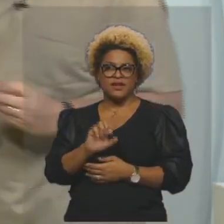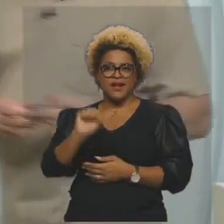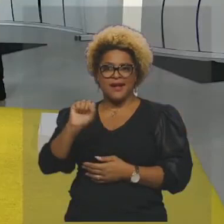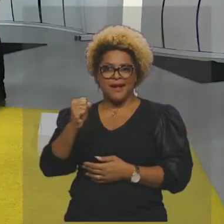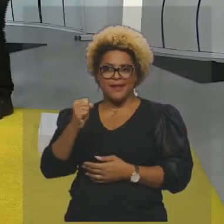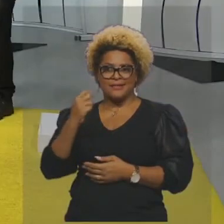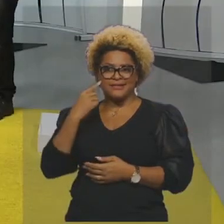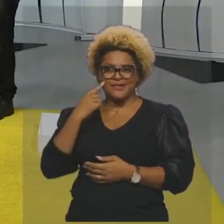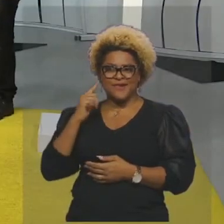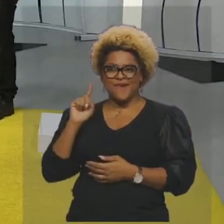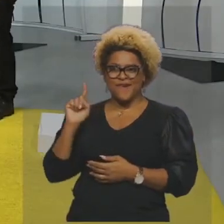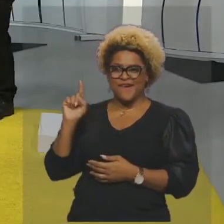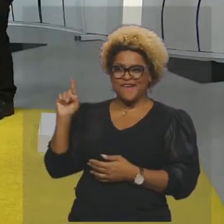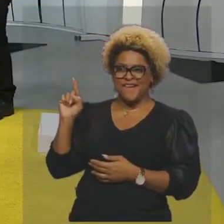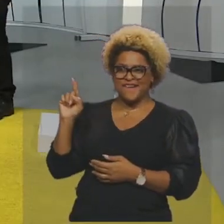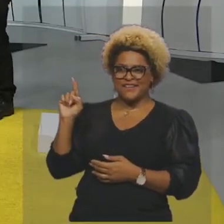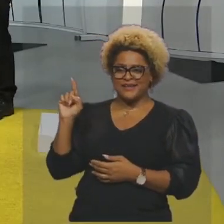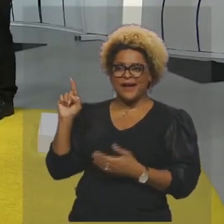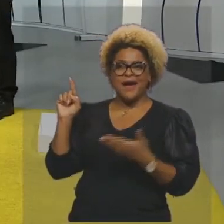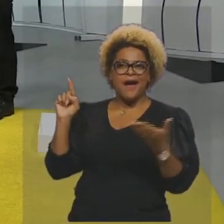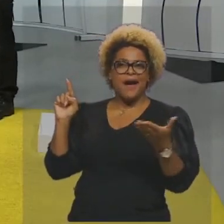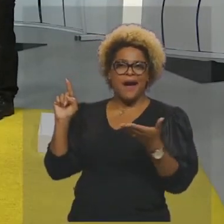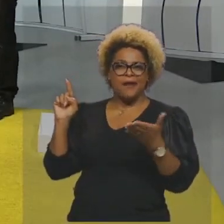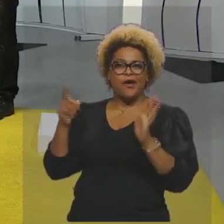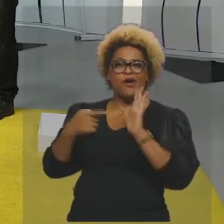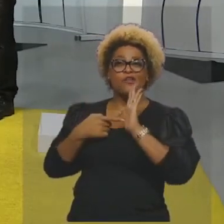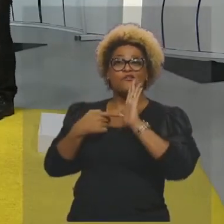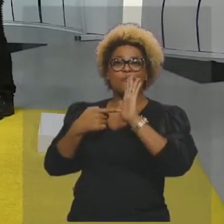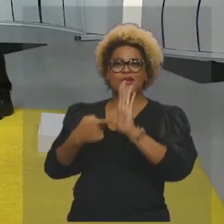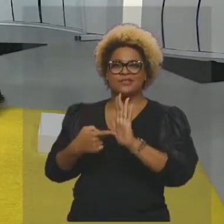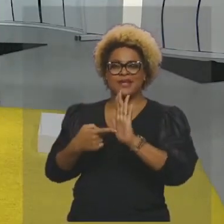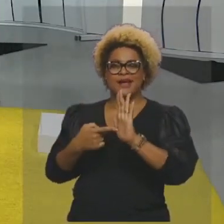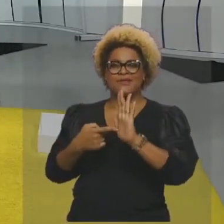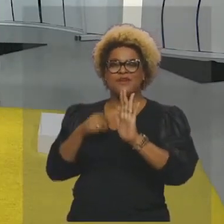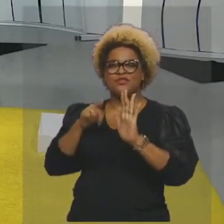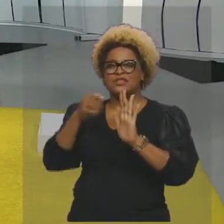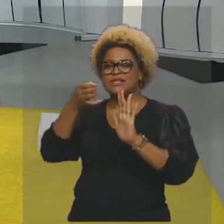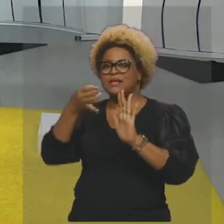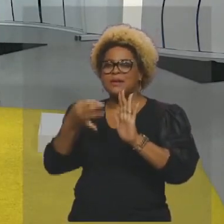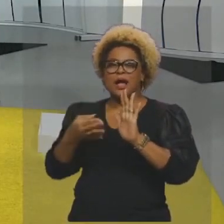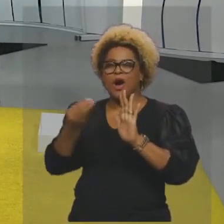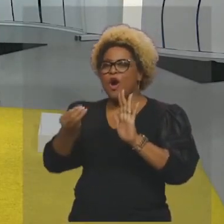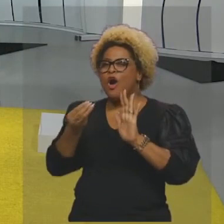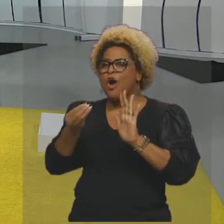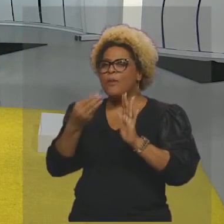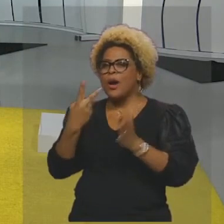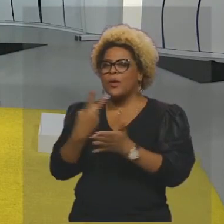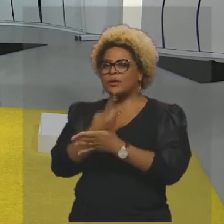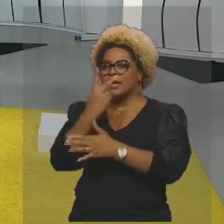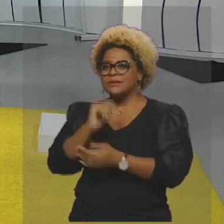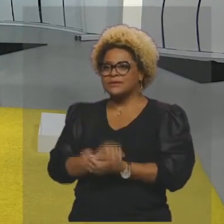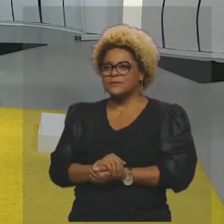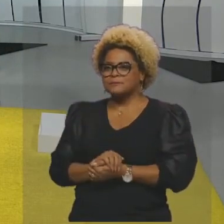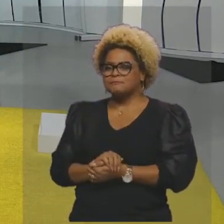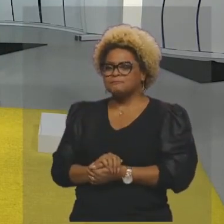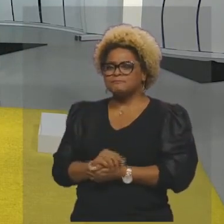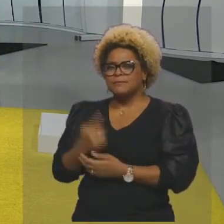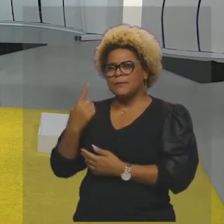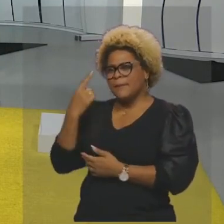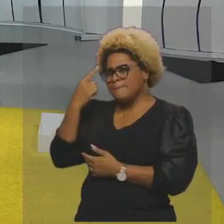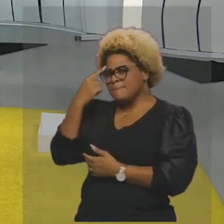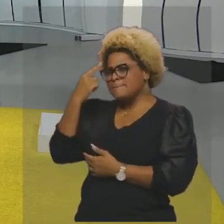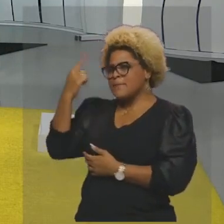Ok? Vamos passar agora para o próximo slide, que eu vou explicando aqui para vocês como é que funciona. Vamos pensar primeiro nessa chave